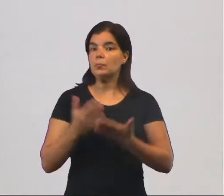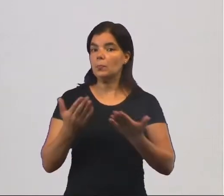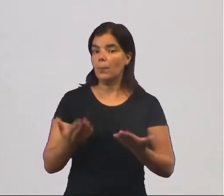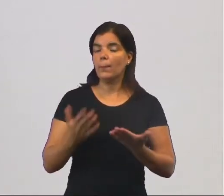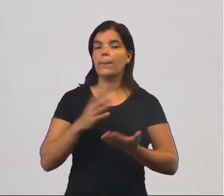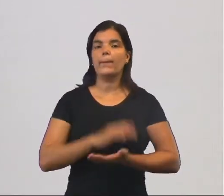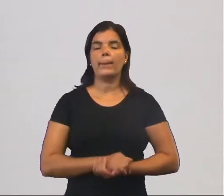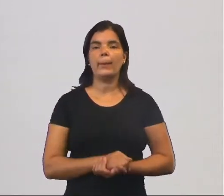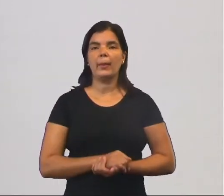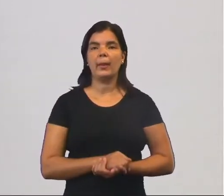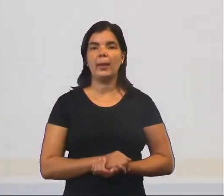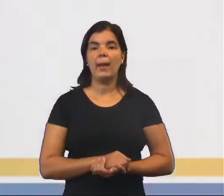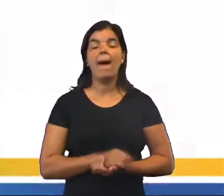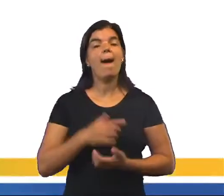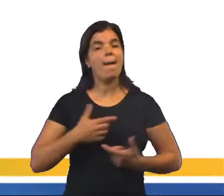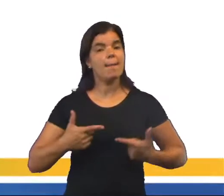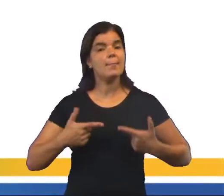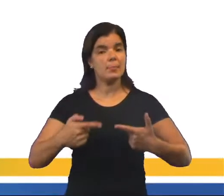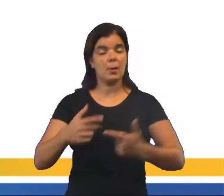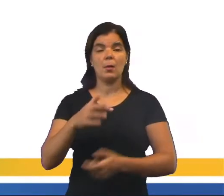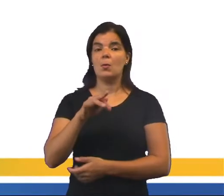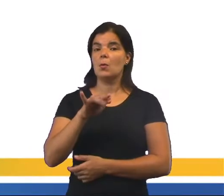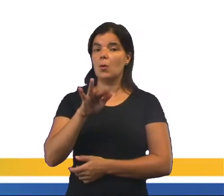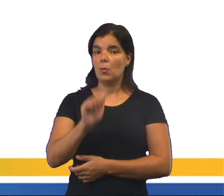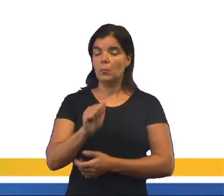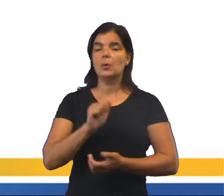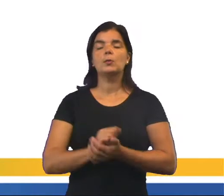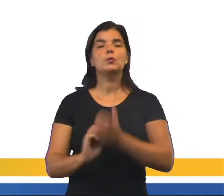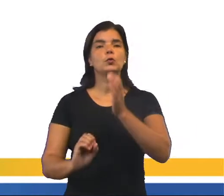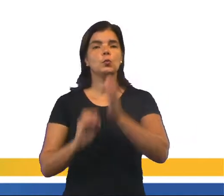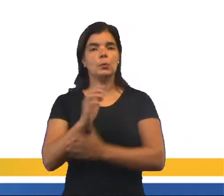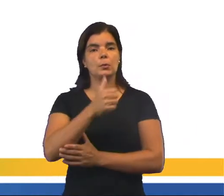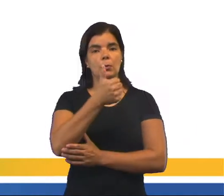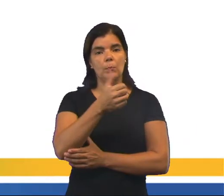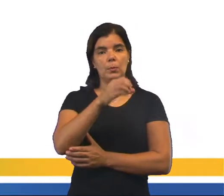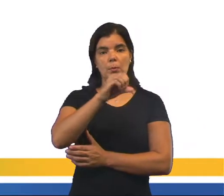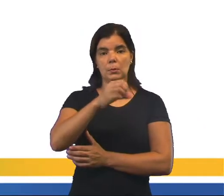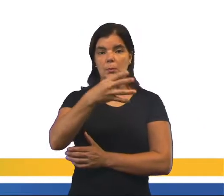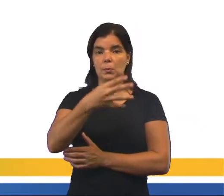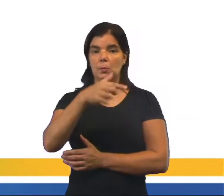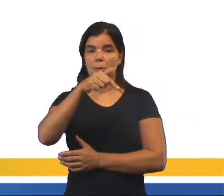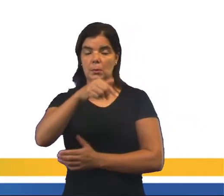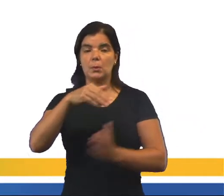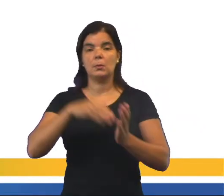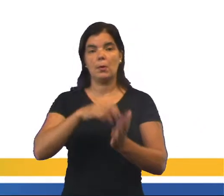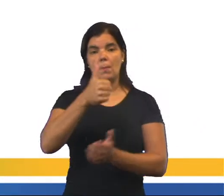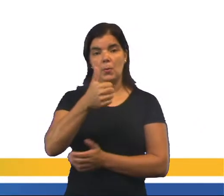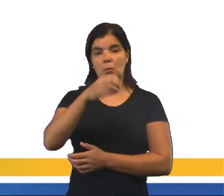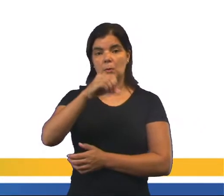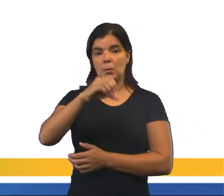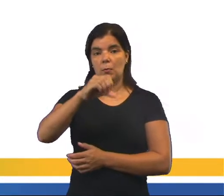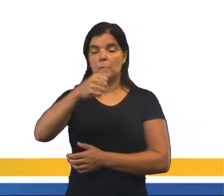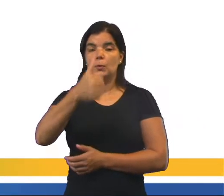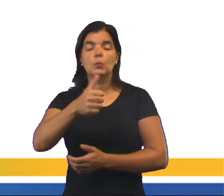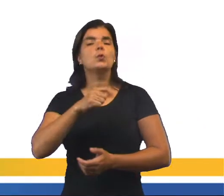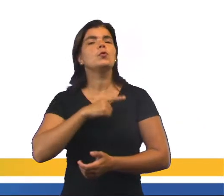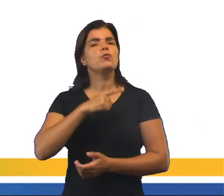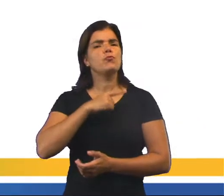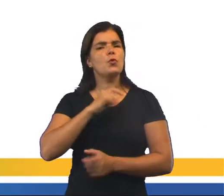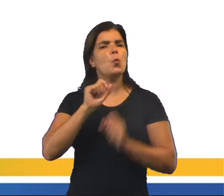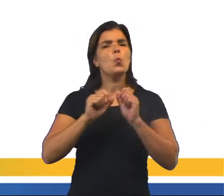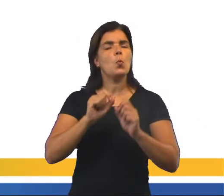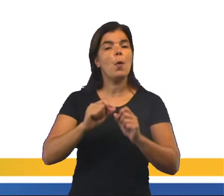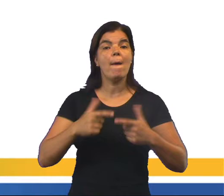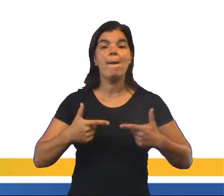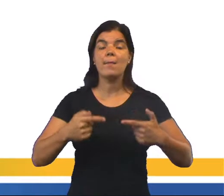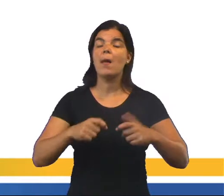E a Guerra Fria, ela aconteceu entre 1947 e 1991. Ela tinha um lema de